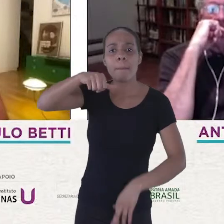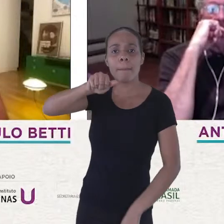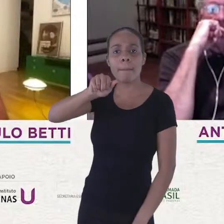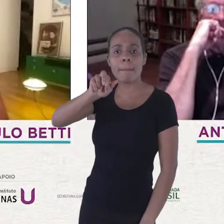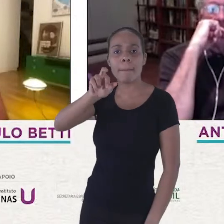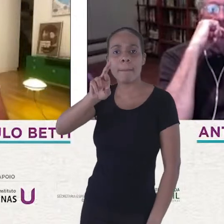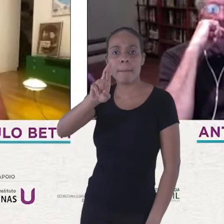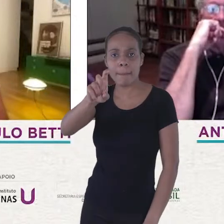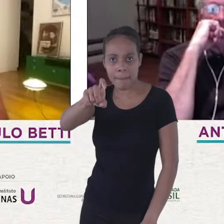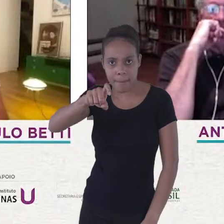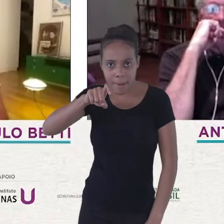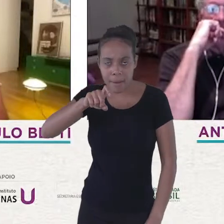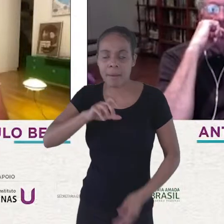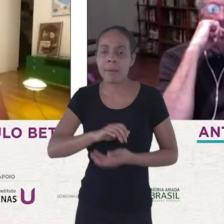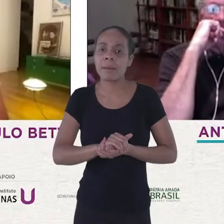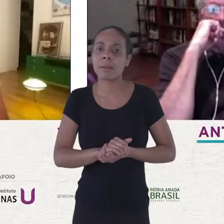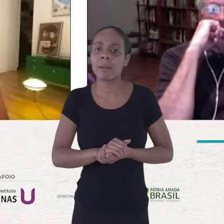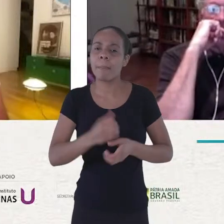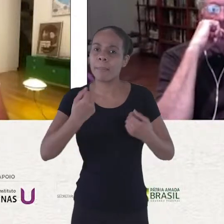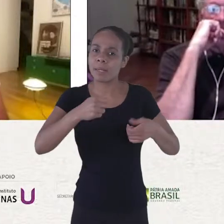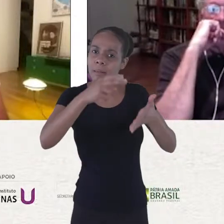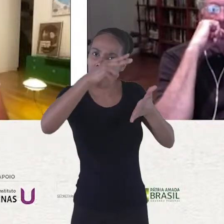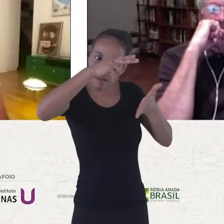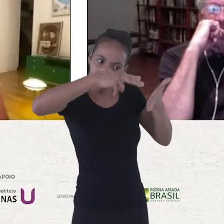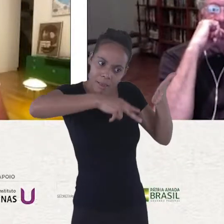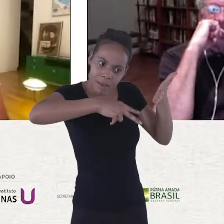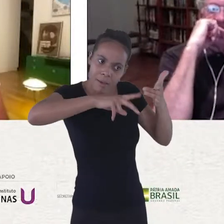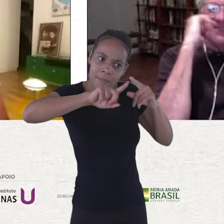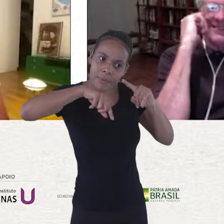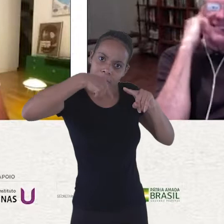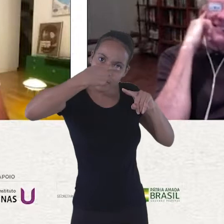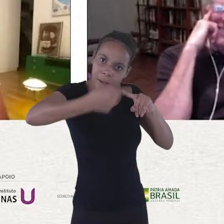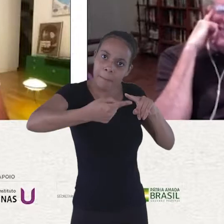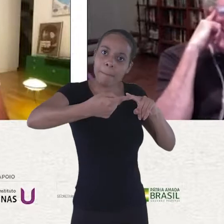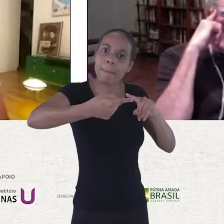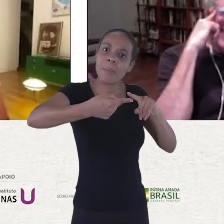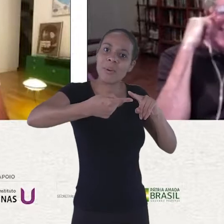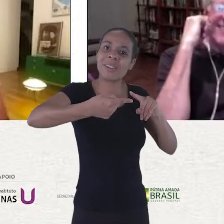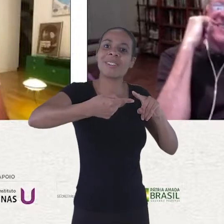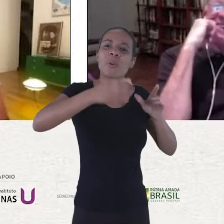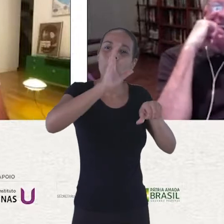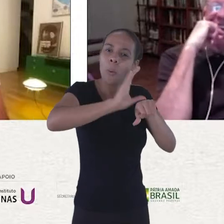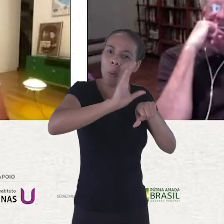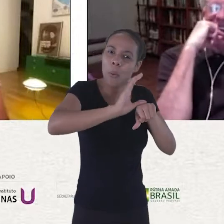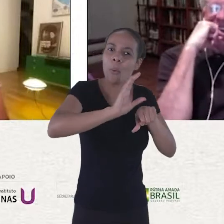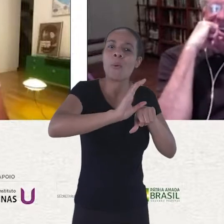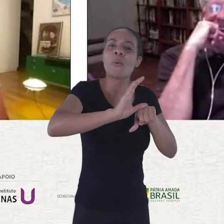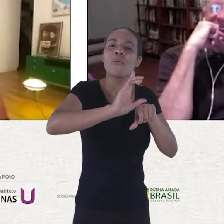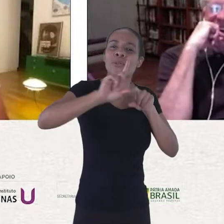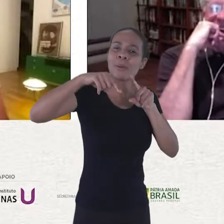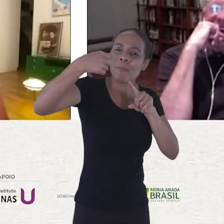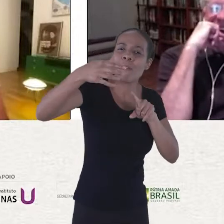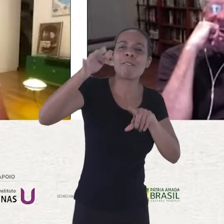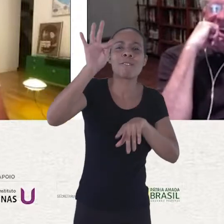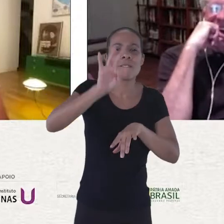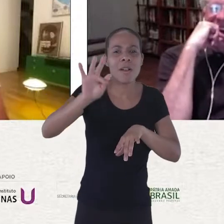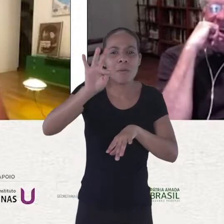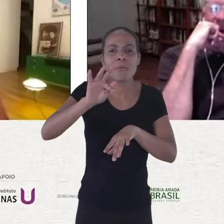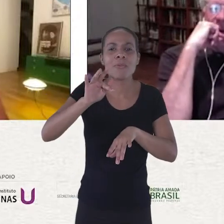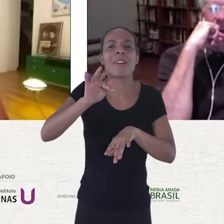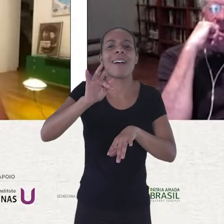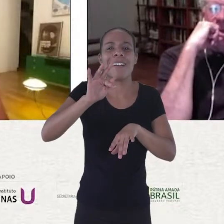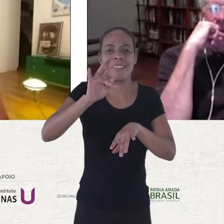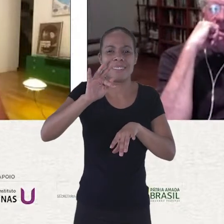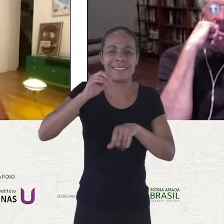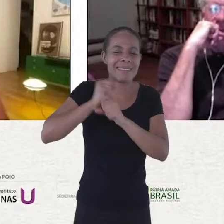ler e depois fazer um curso de especialização, mais 14 anos de faculdade para poder entender, né? Mas como eu li